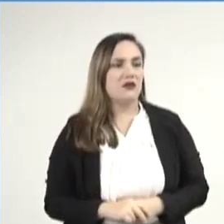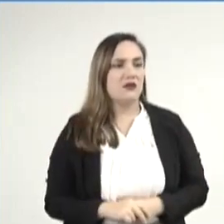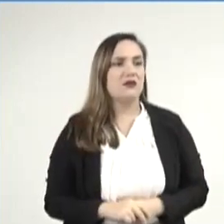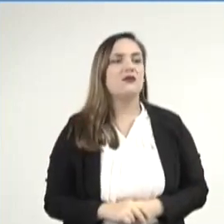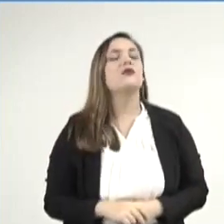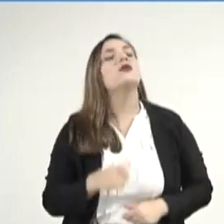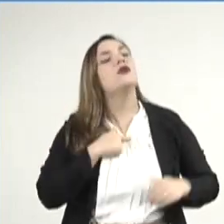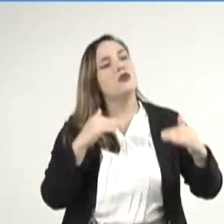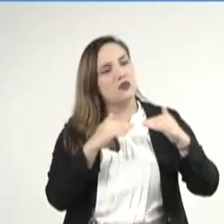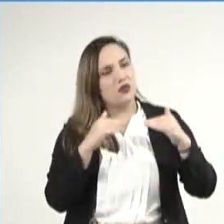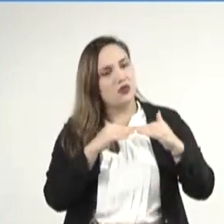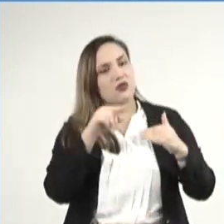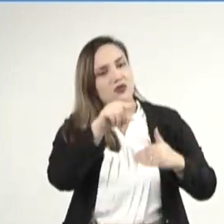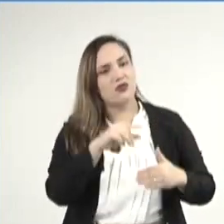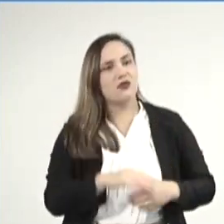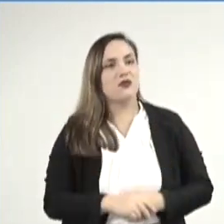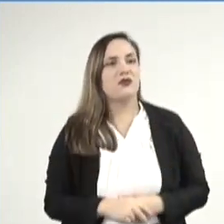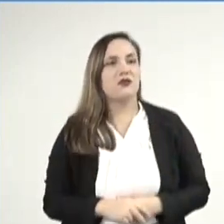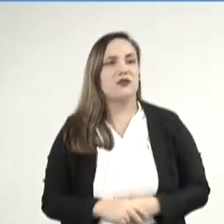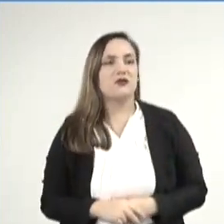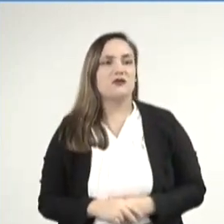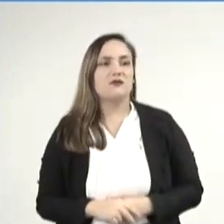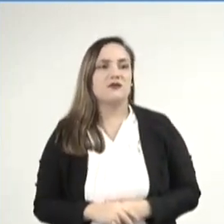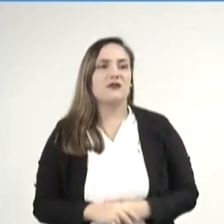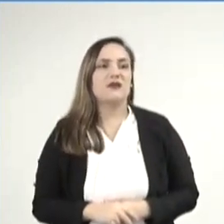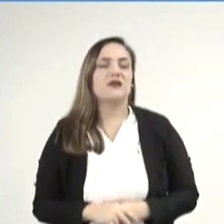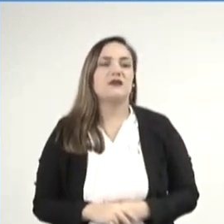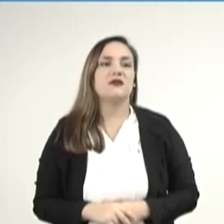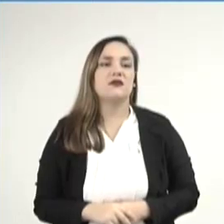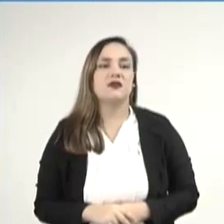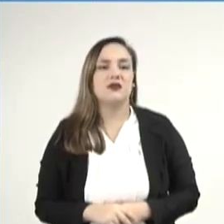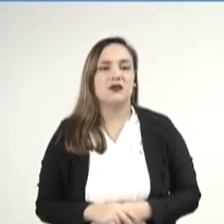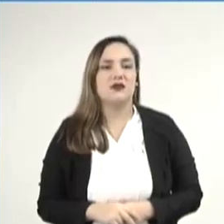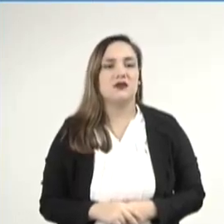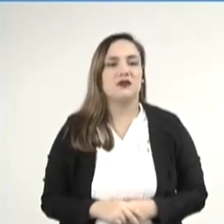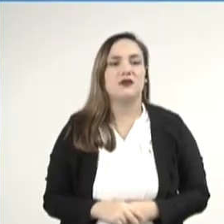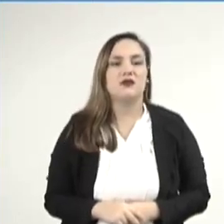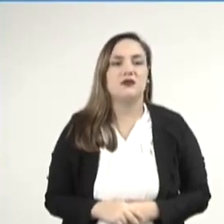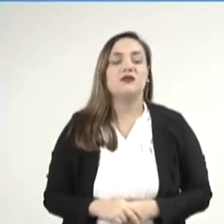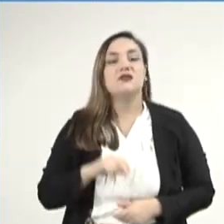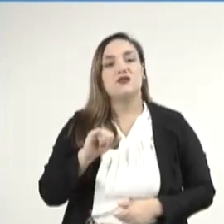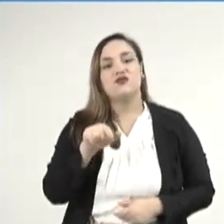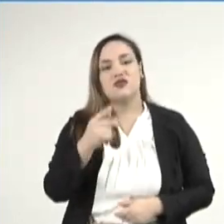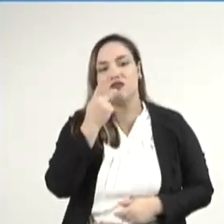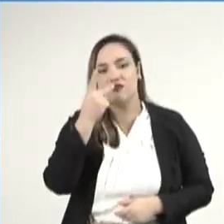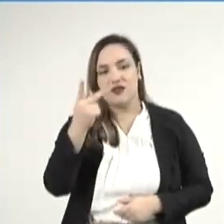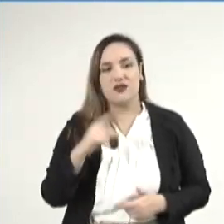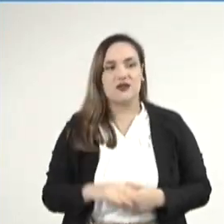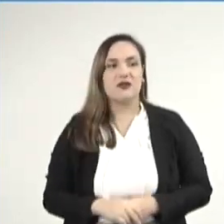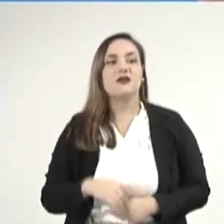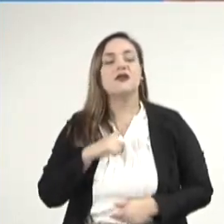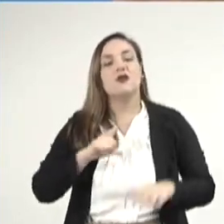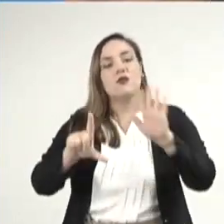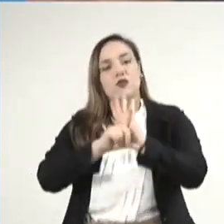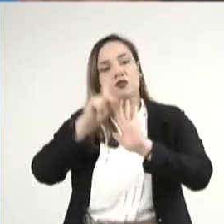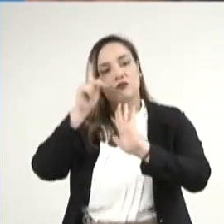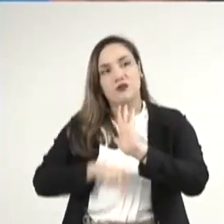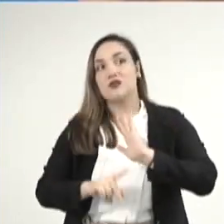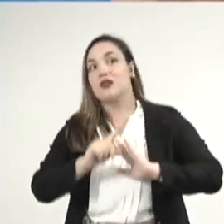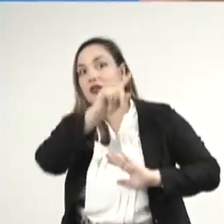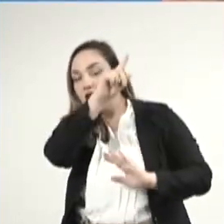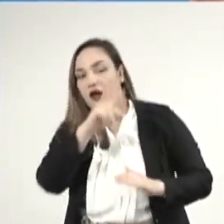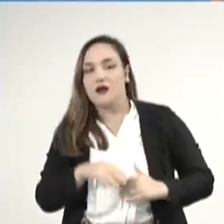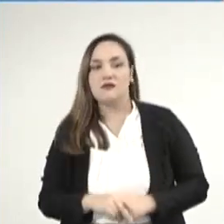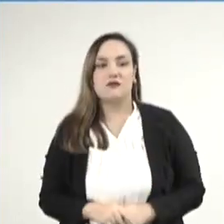fala... Concordo com Vossa Excelência, também quando assino Vossa embaixo. Excelência fala de dar um projeto de lei em